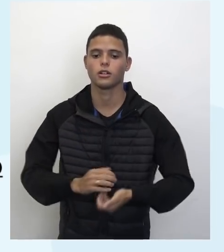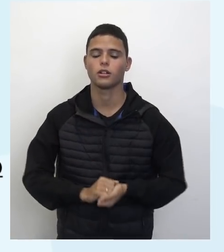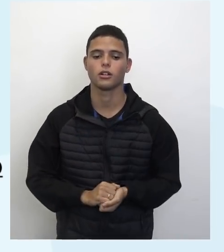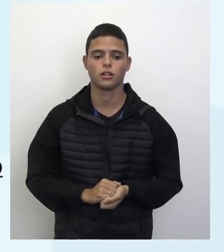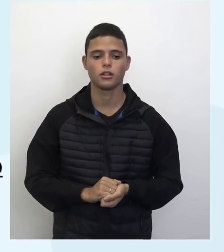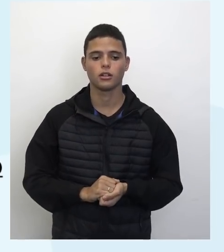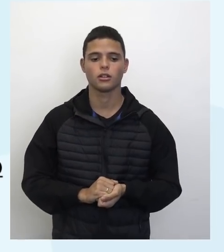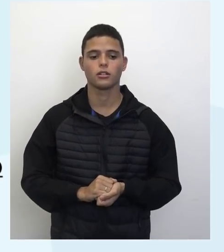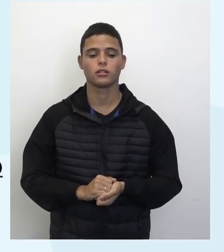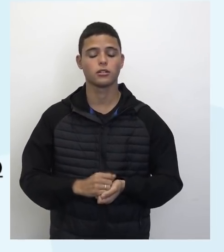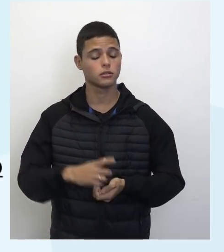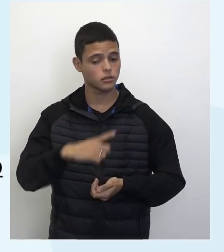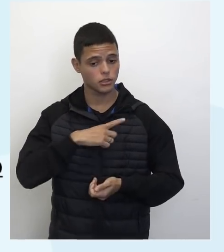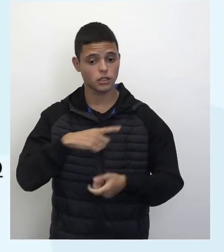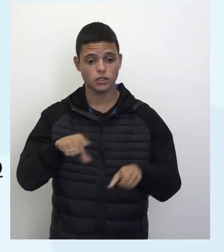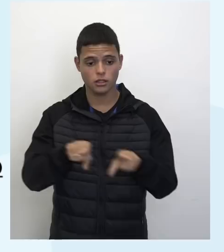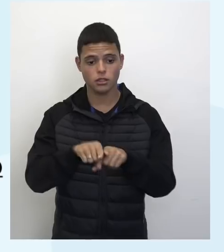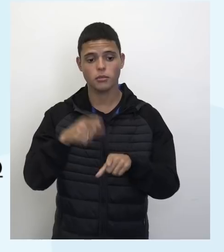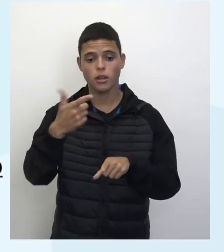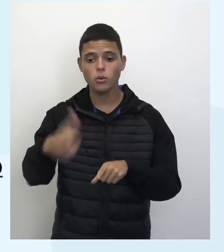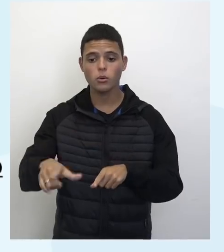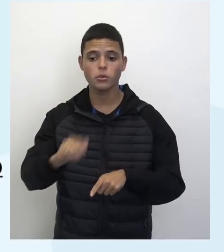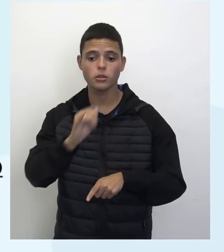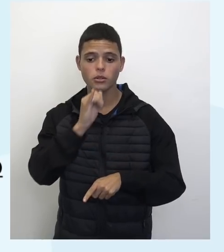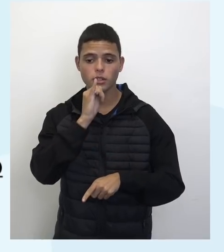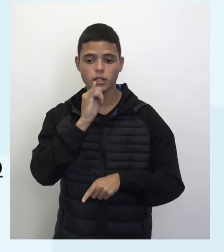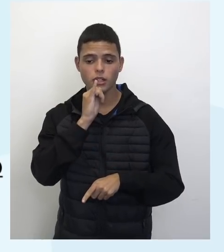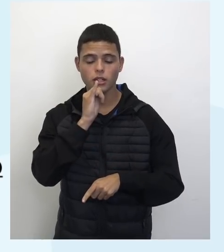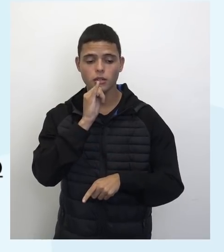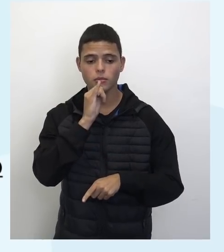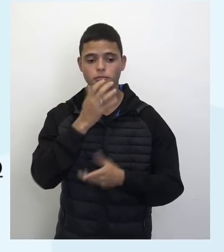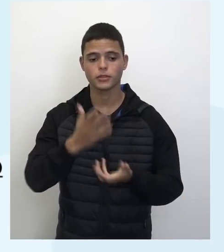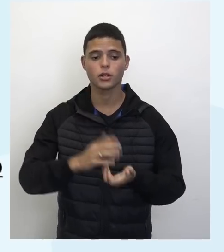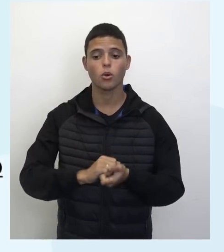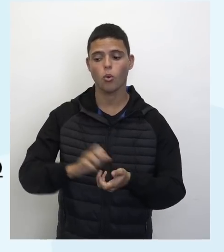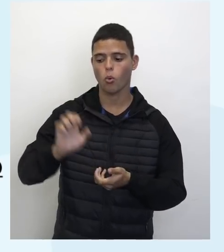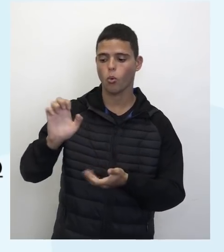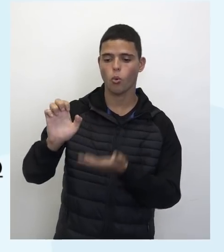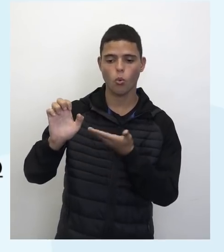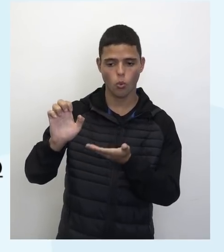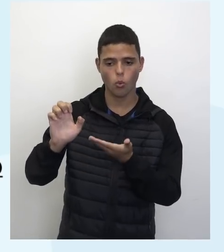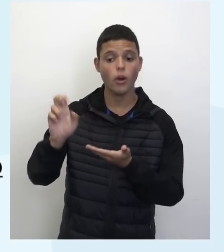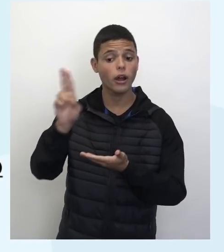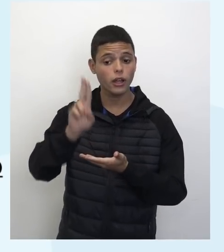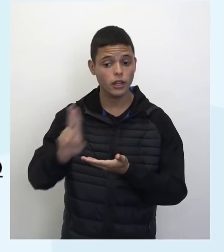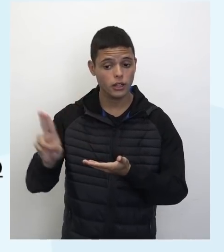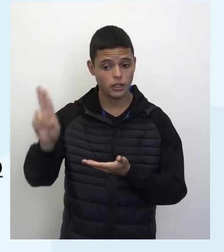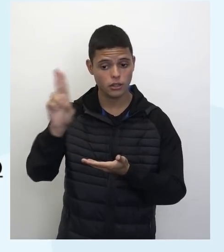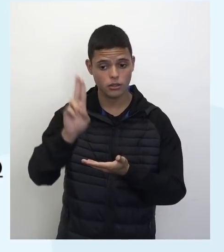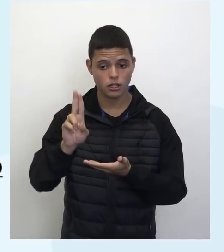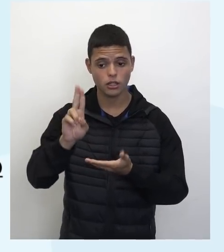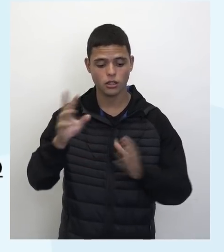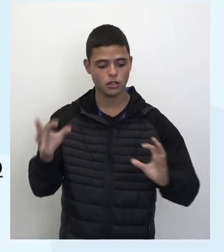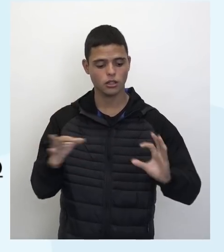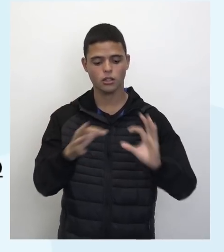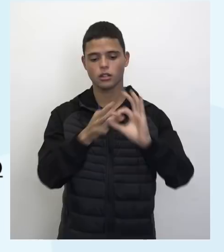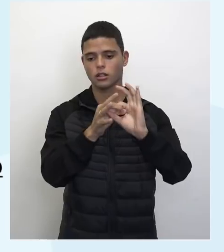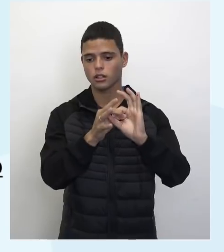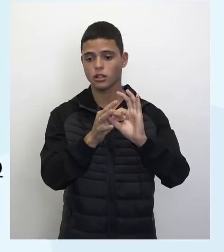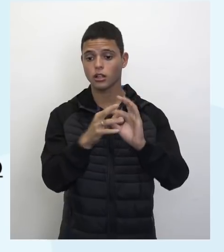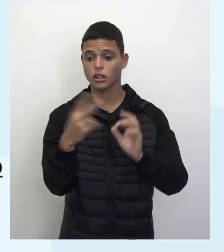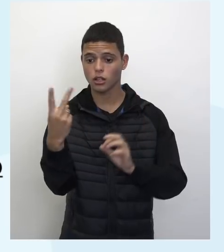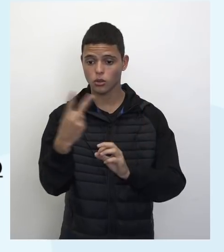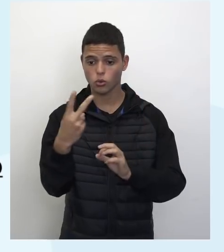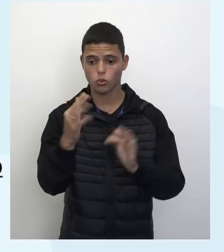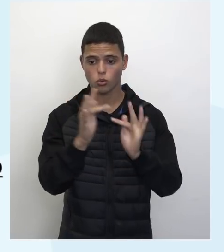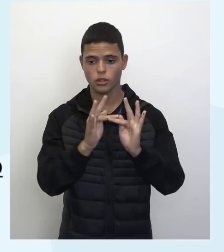gente tem embaixo já uma outra proposição. Então, quando a gente usa o E, por exemplo, o E, ele vai ligar duas frases, né? E aqui, ambas